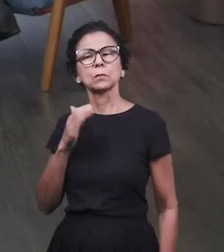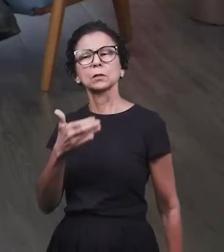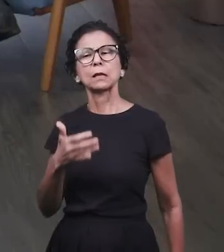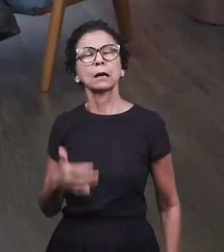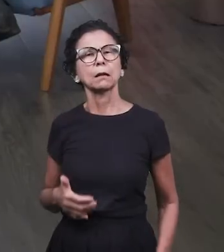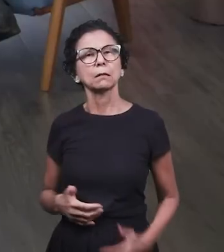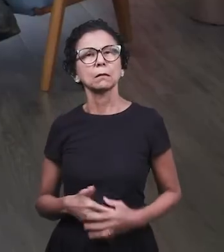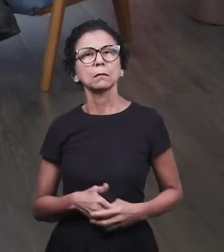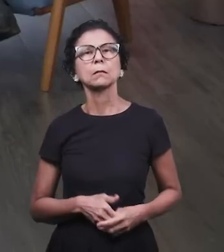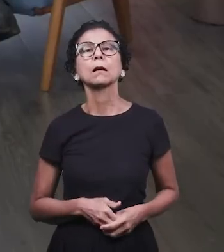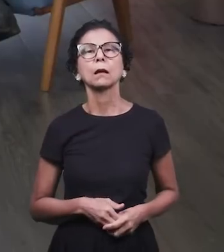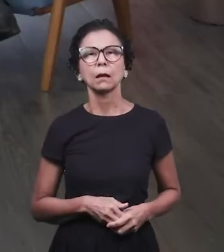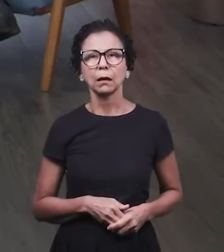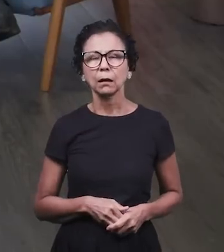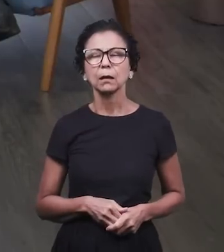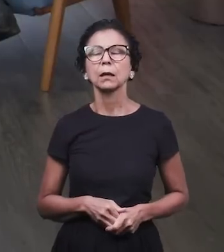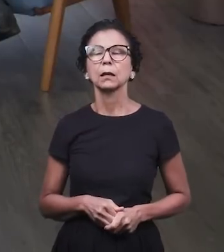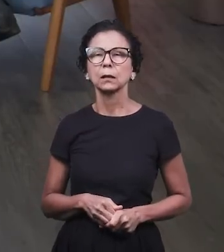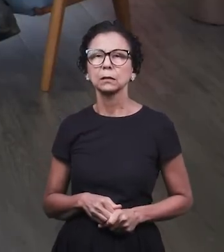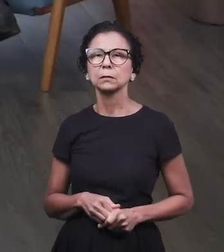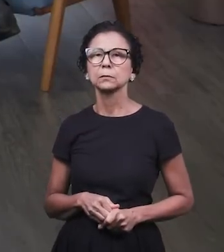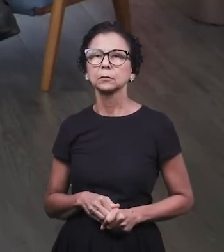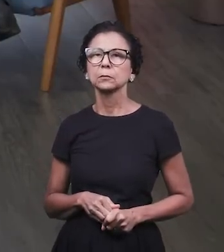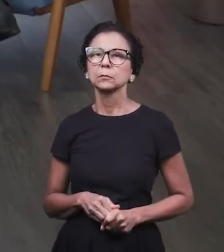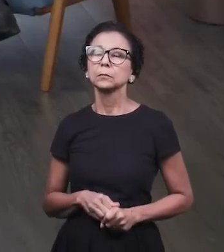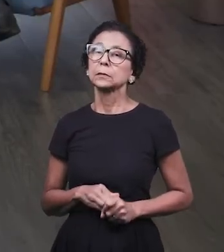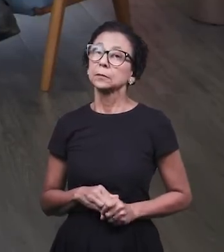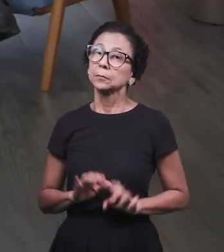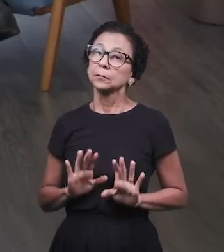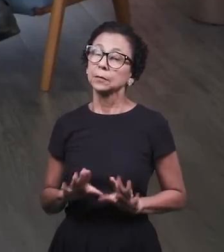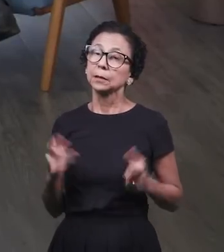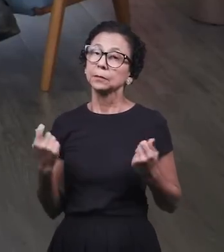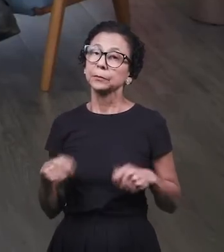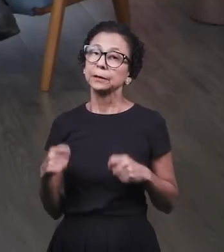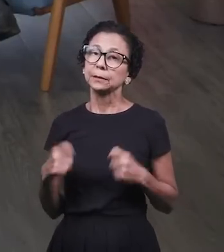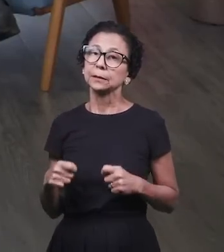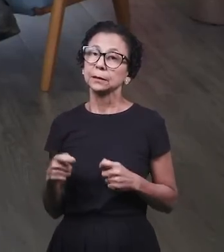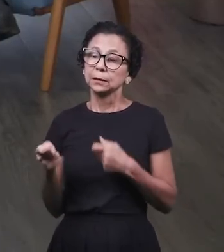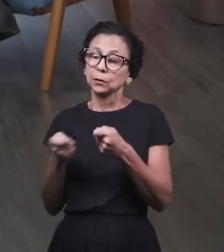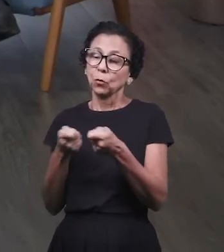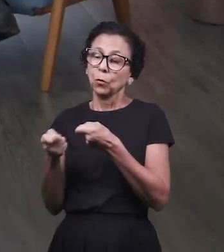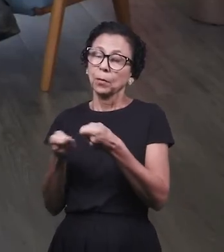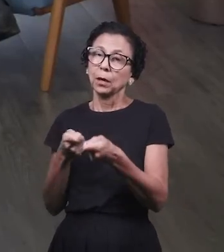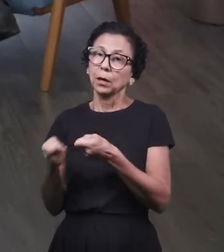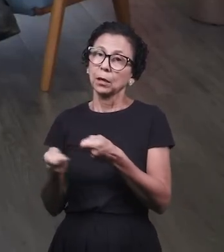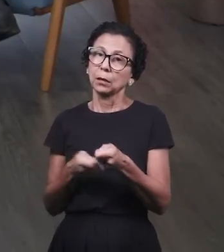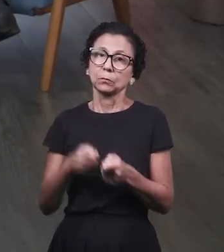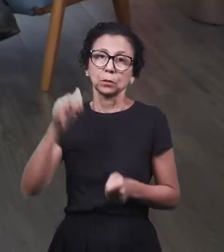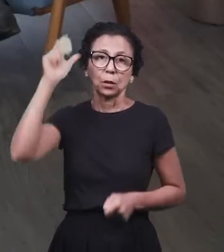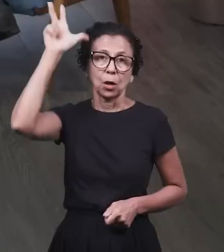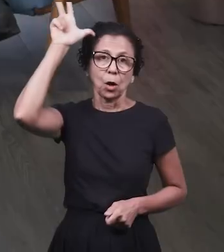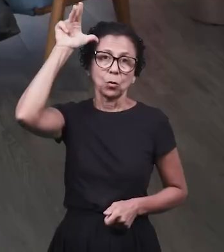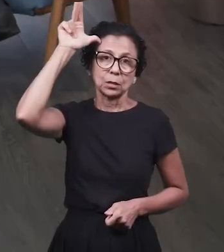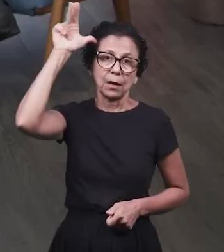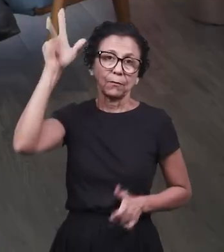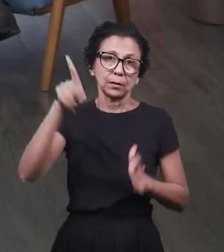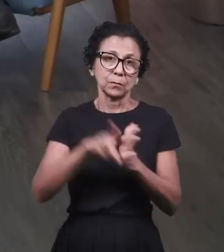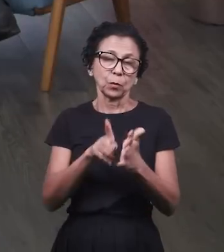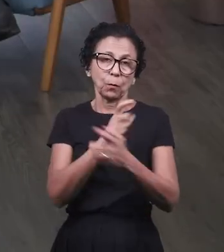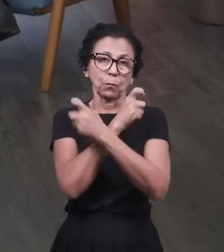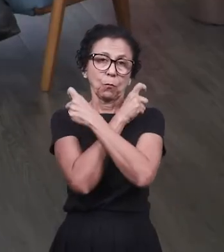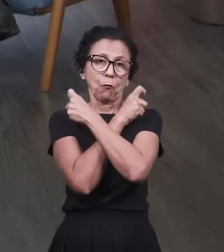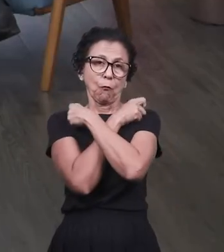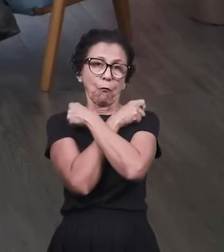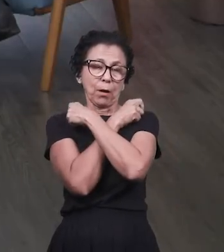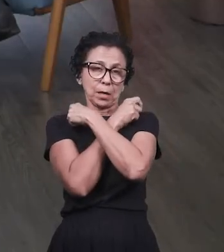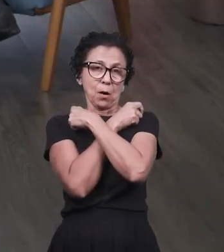Ousada. Exatamente, desde quando esteja sob um comando. Glória a Porque Deus. as éguas dos carros de Faraó, elas não escolhiam para onde ir.